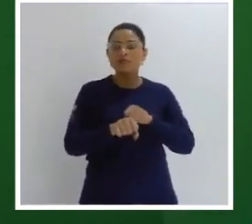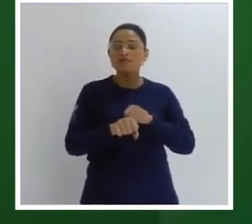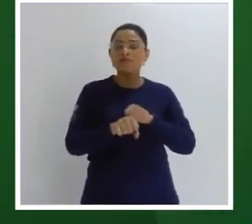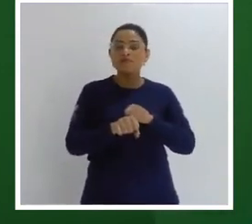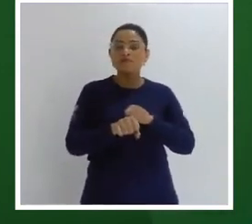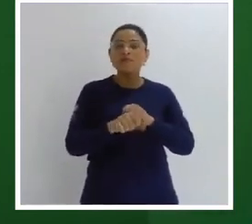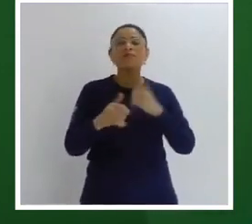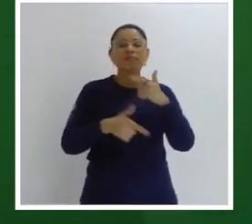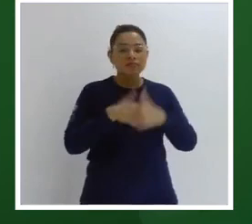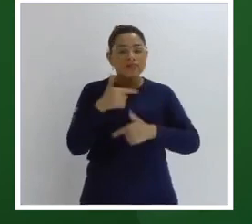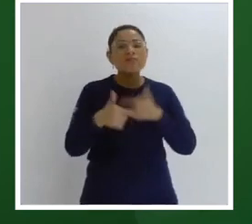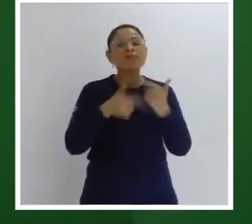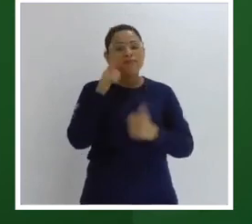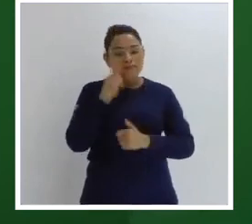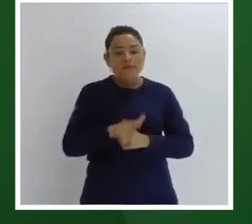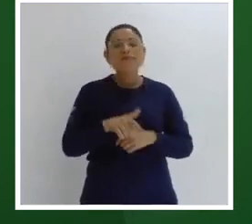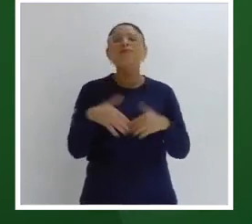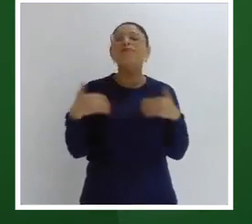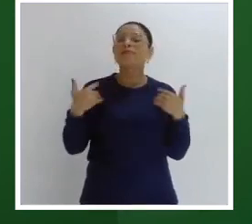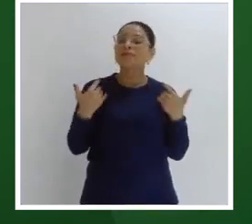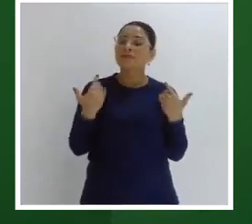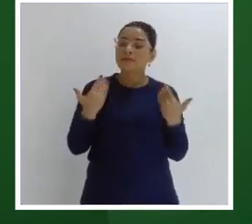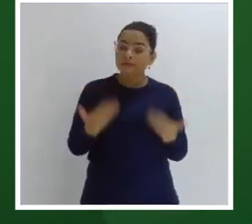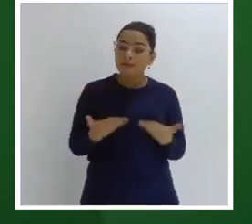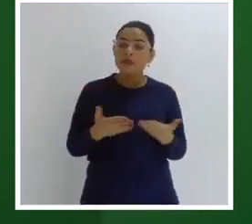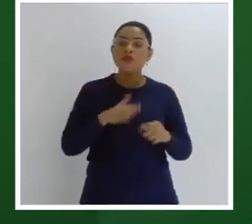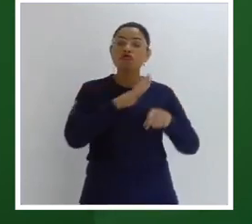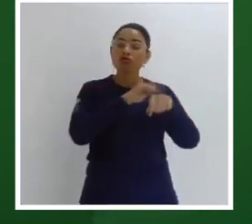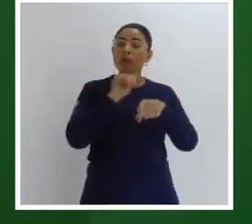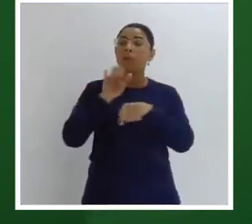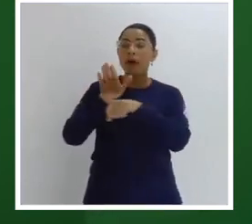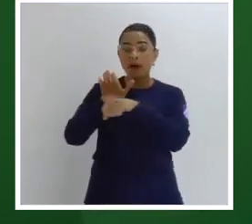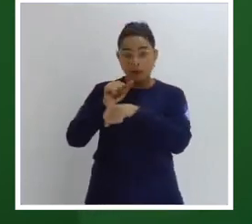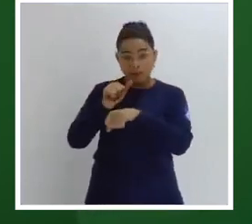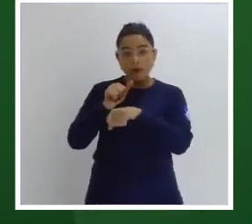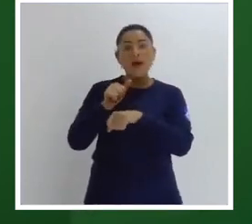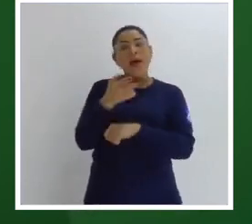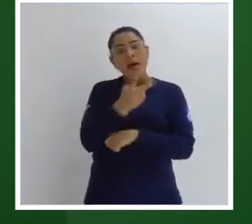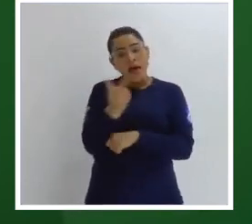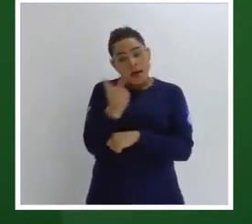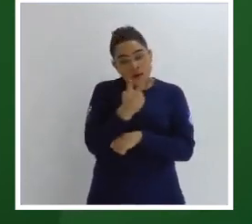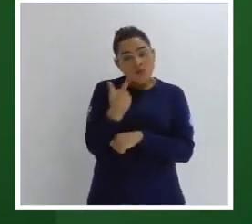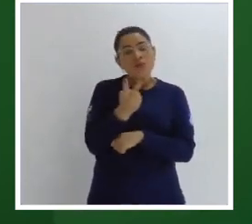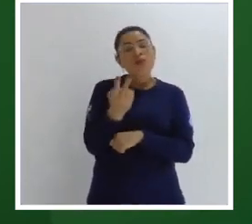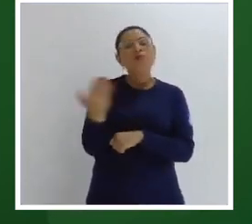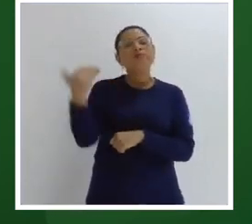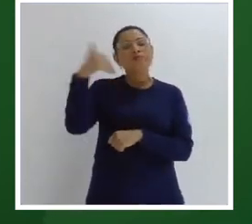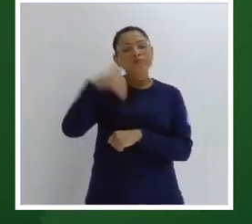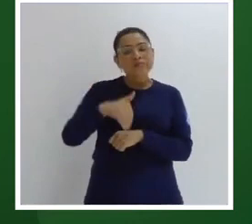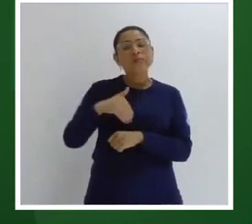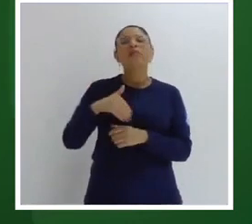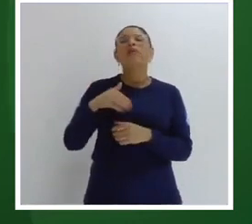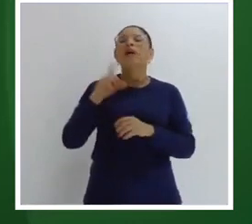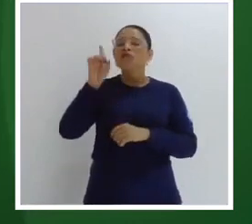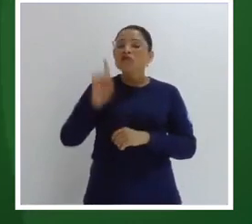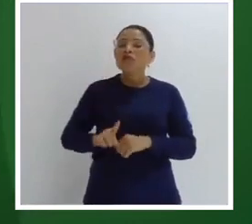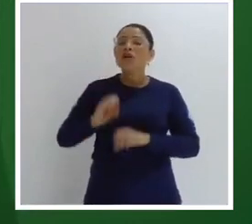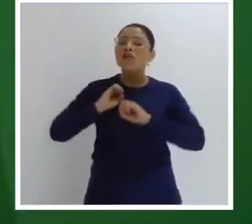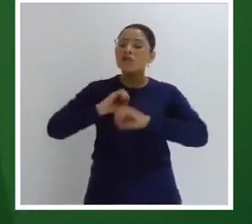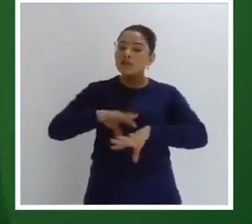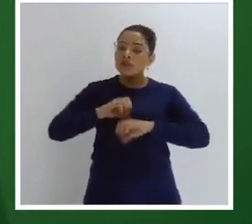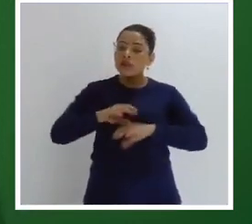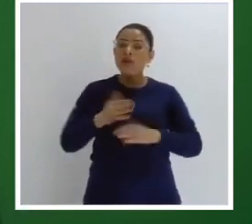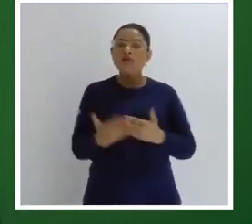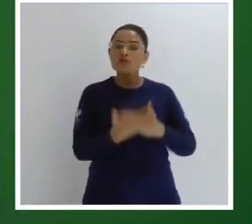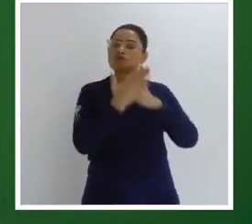e a gente convocava para que elas viessem a diretoria de ensino e nos ajudasse com